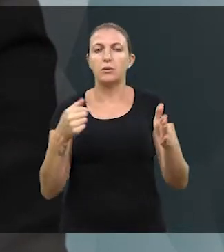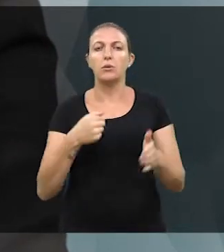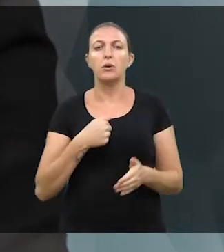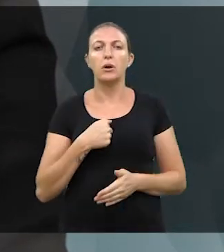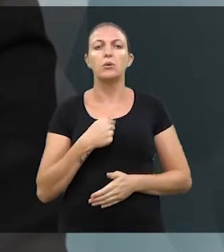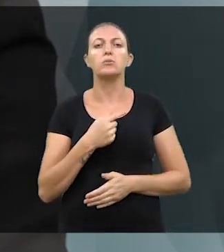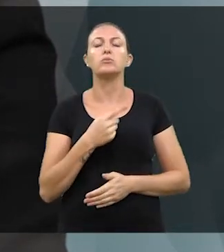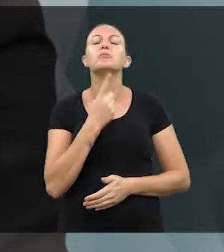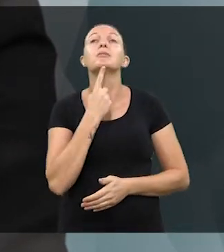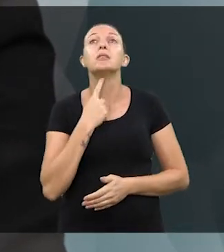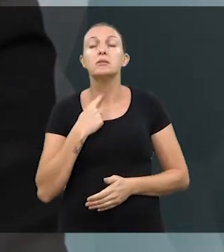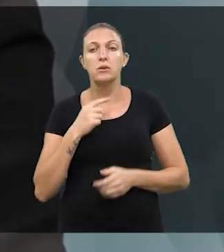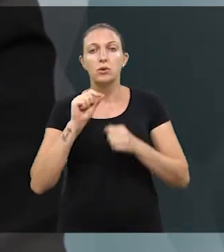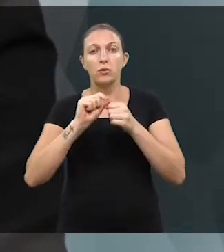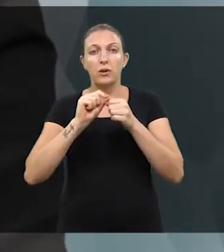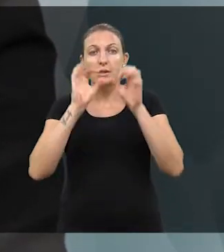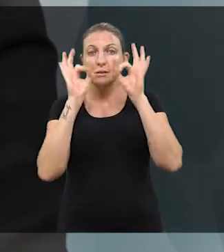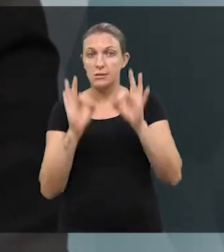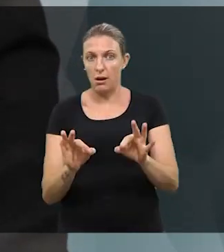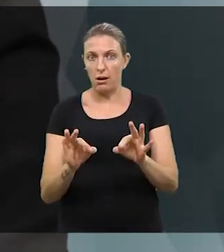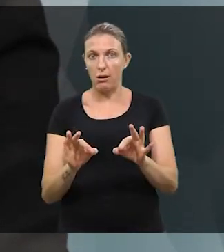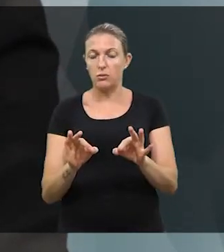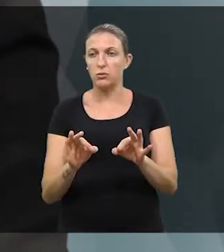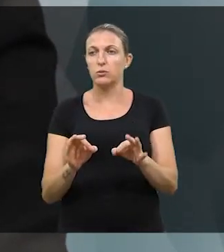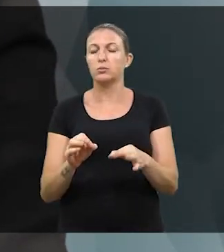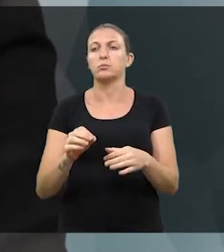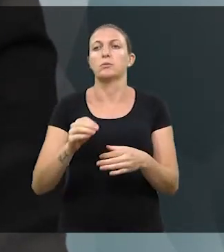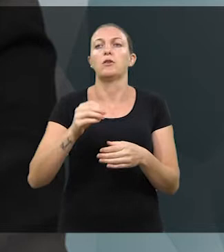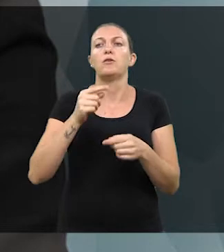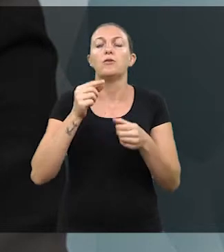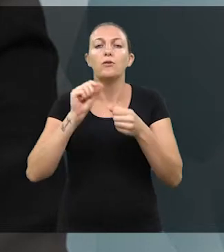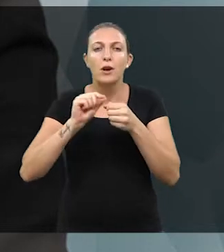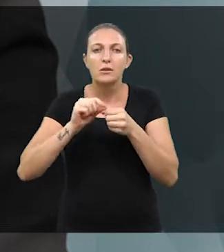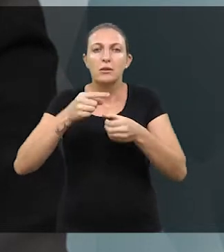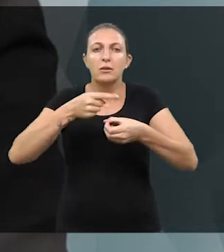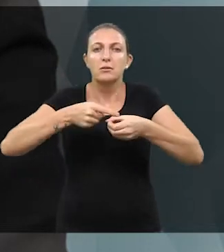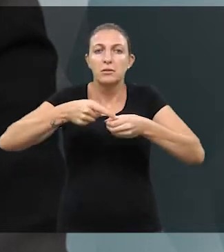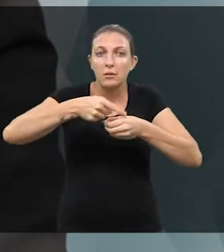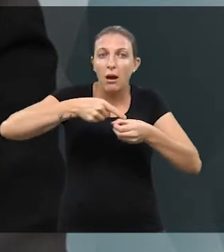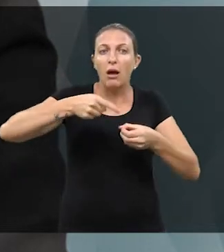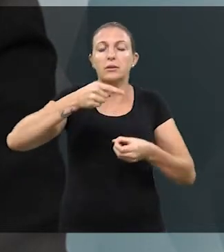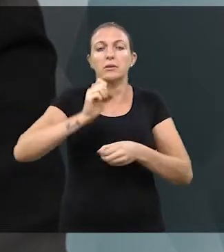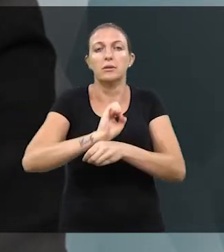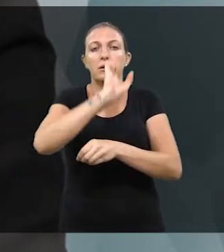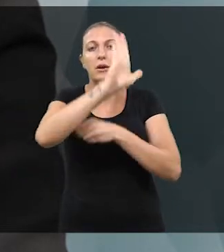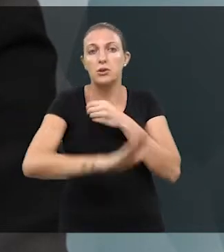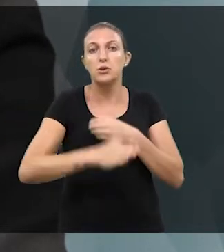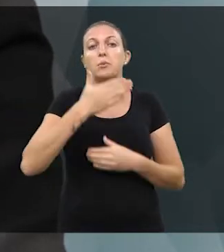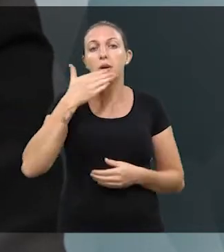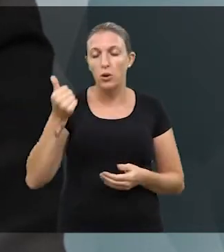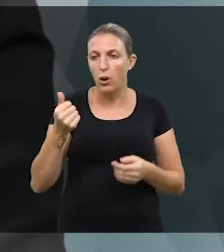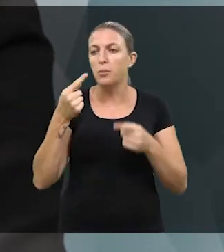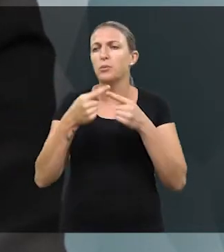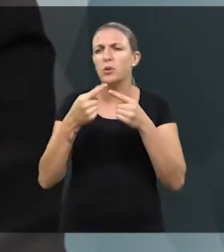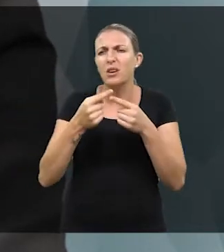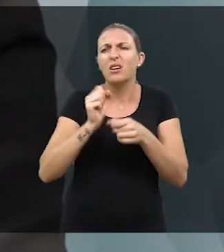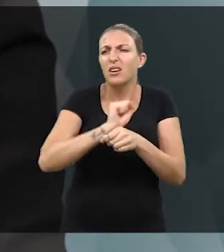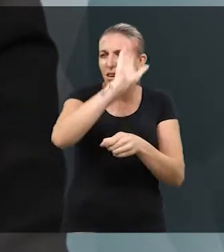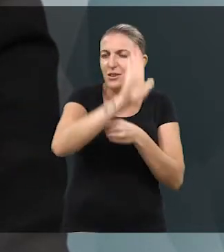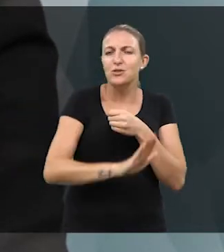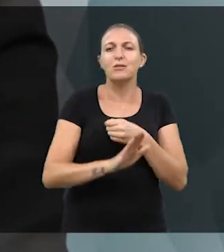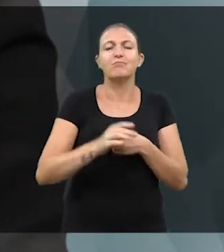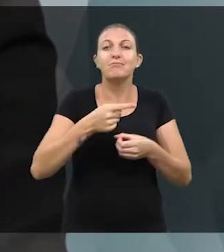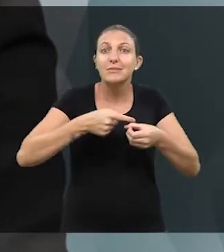acertar o nosso desejo é que a cidade de erechim melhore nós vemos uma cidade excelente nós estamos aí entre as melhores cidades do brasil para se viver